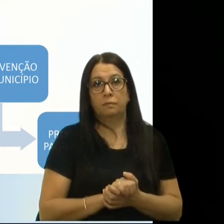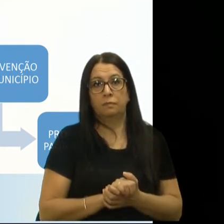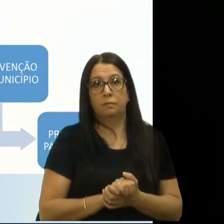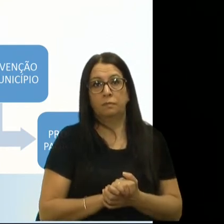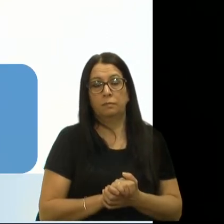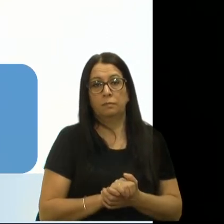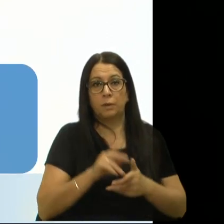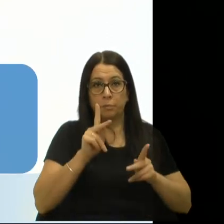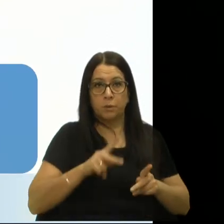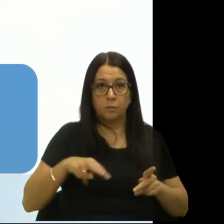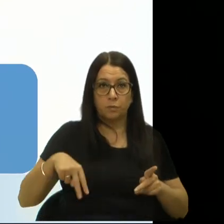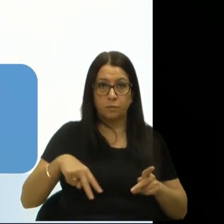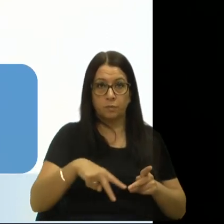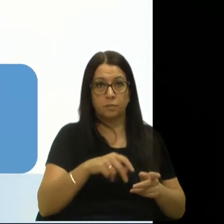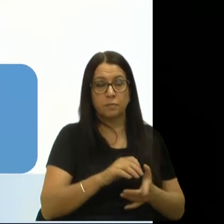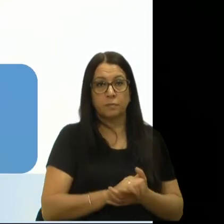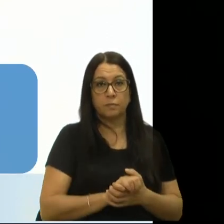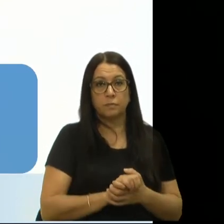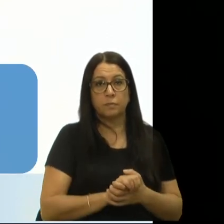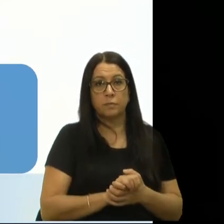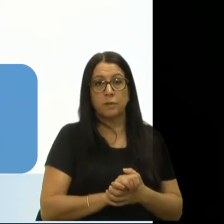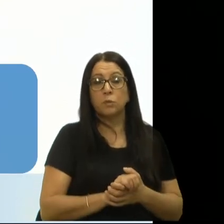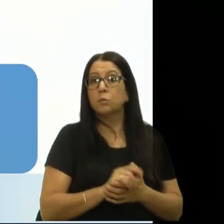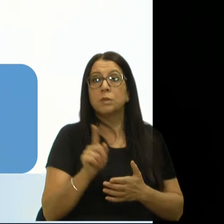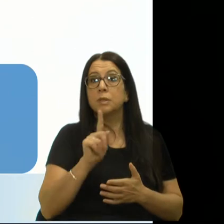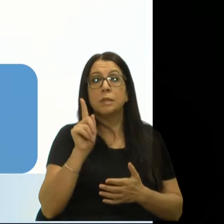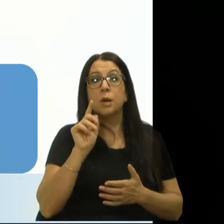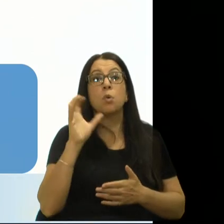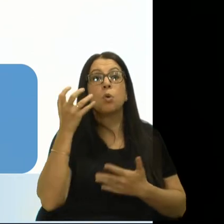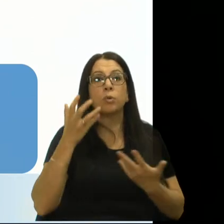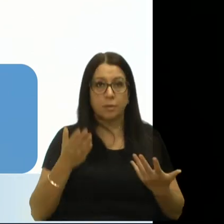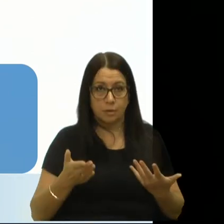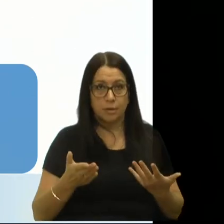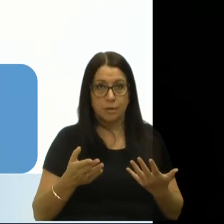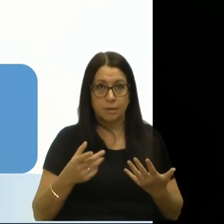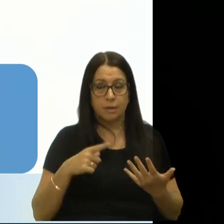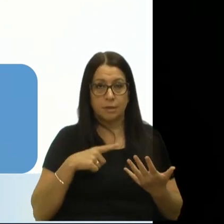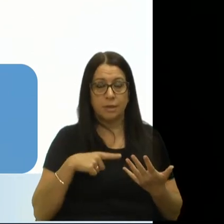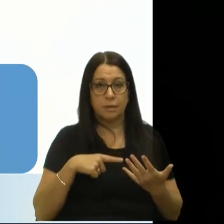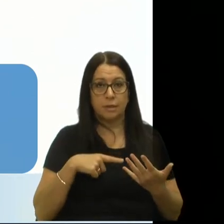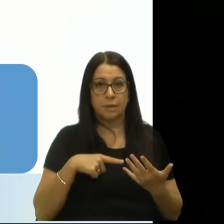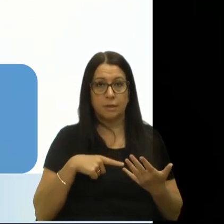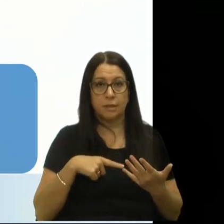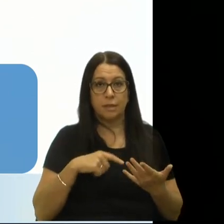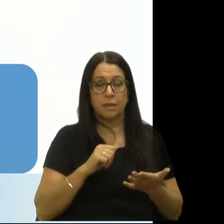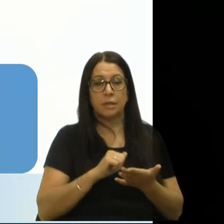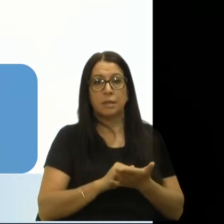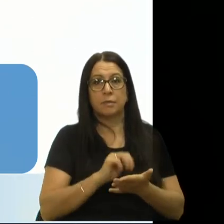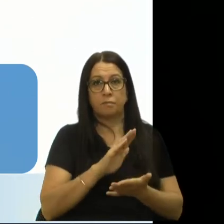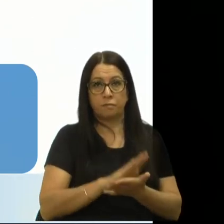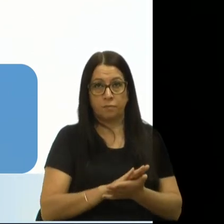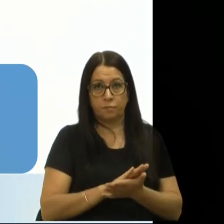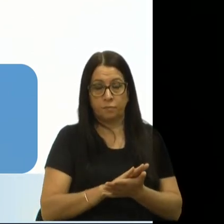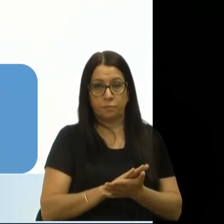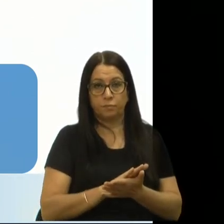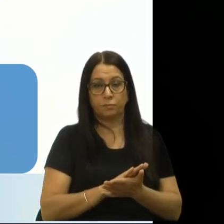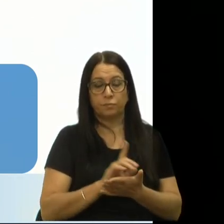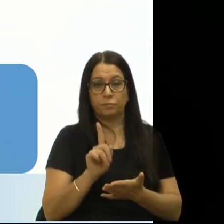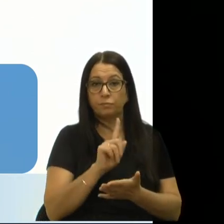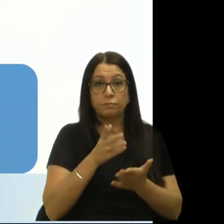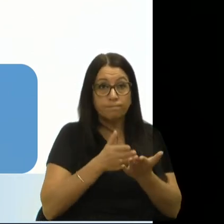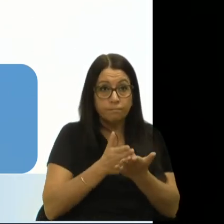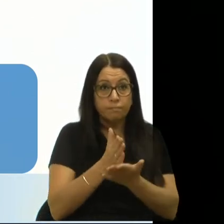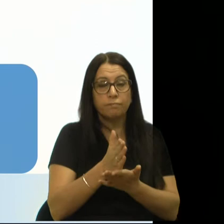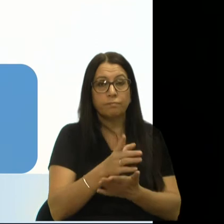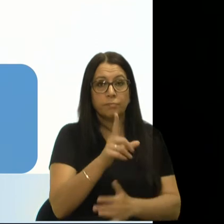para o pedestre passar, né? Quando isso não acontece, ele tem uma infração, né? E se não cumprir,